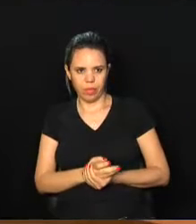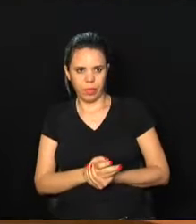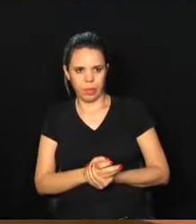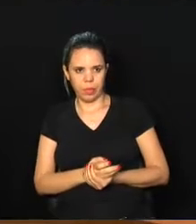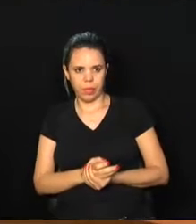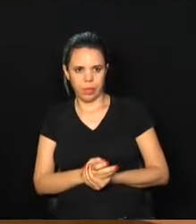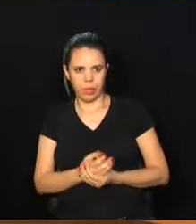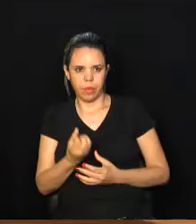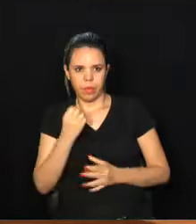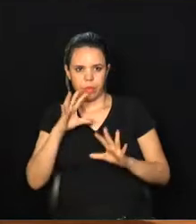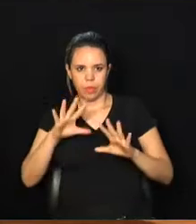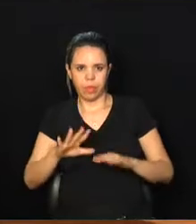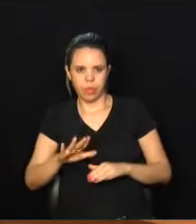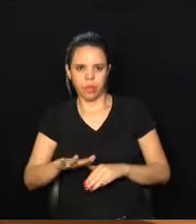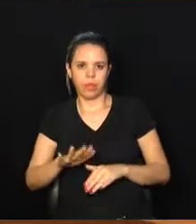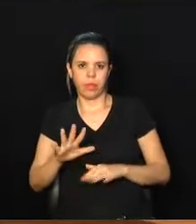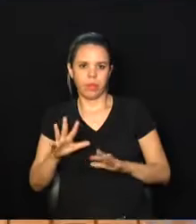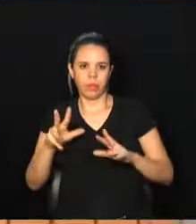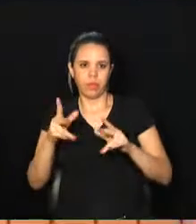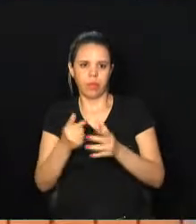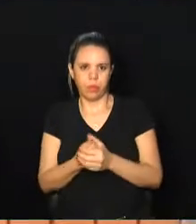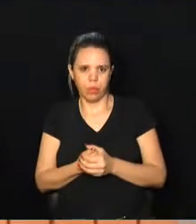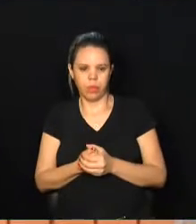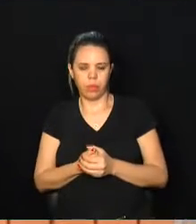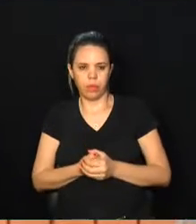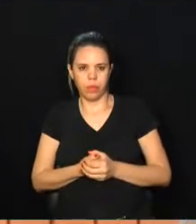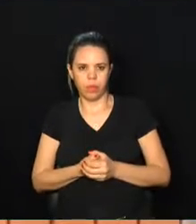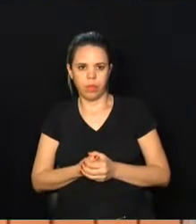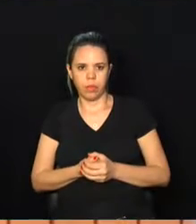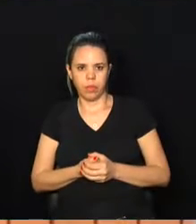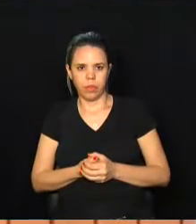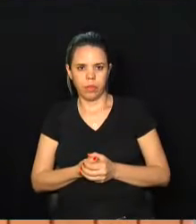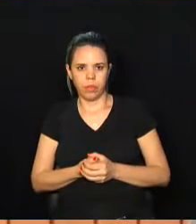Boa tarde a todos. É muito